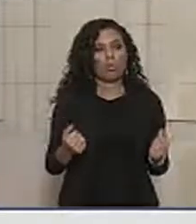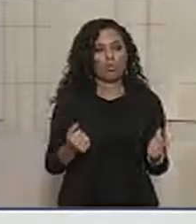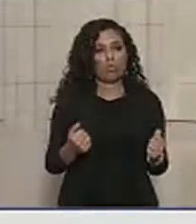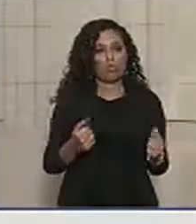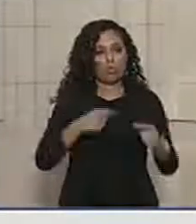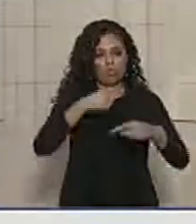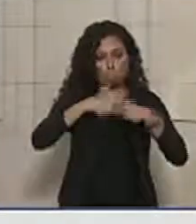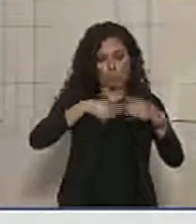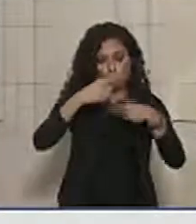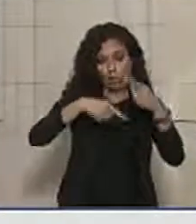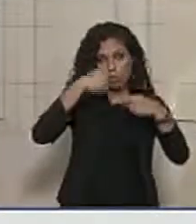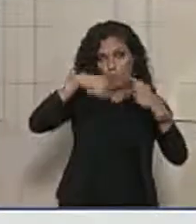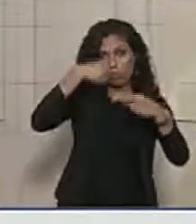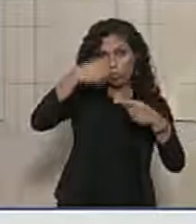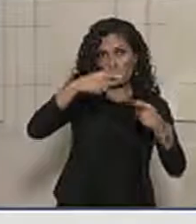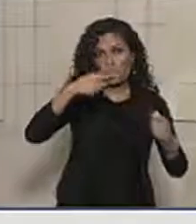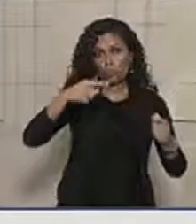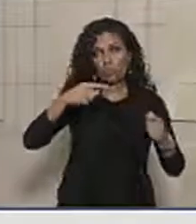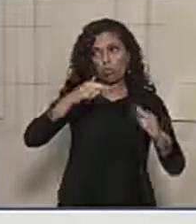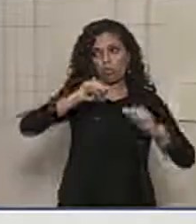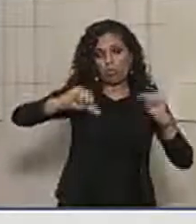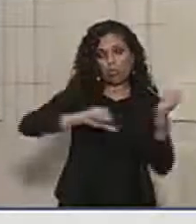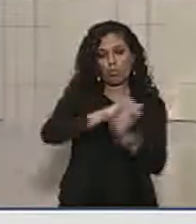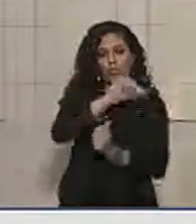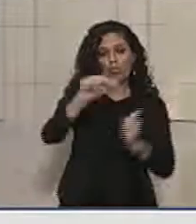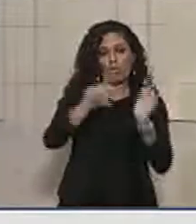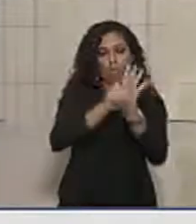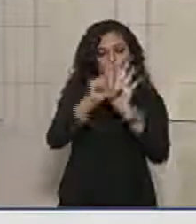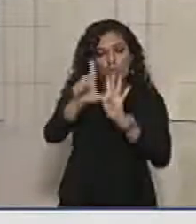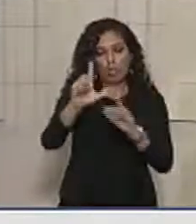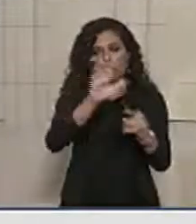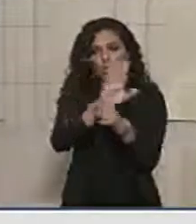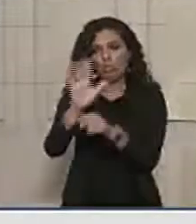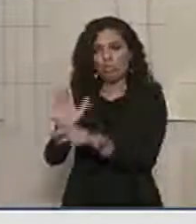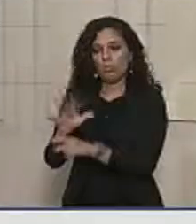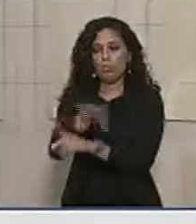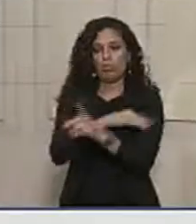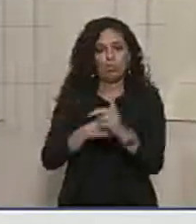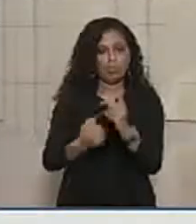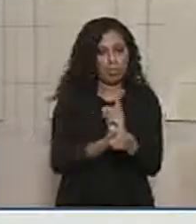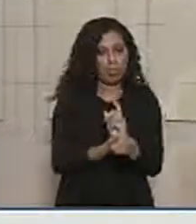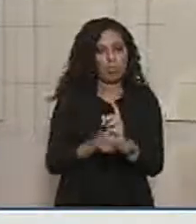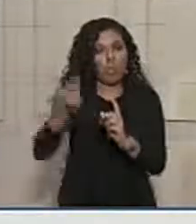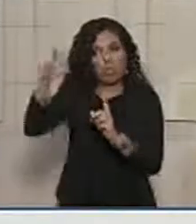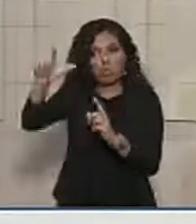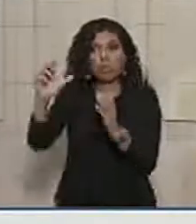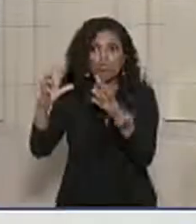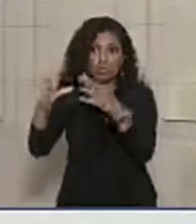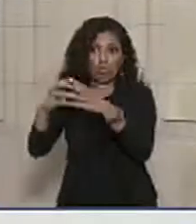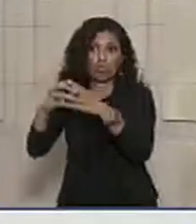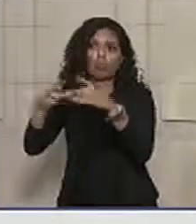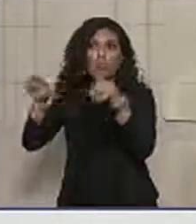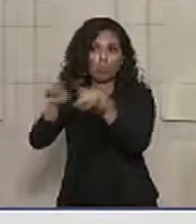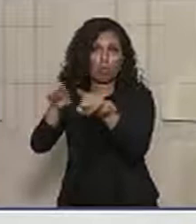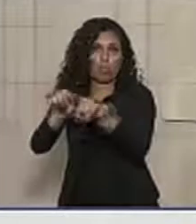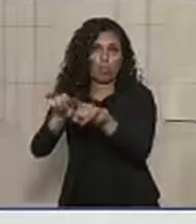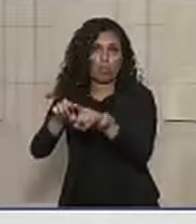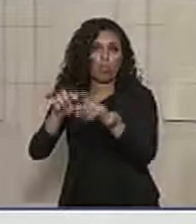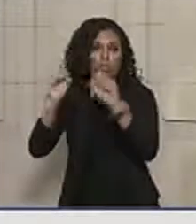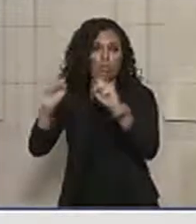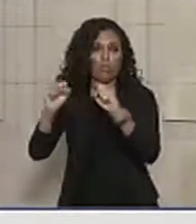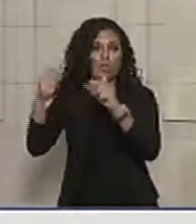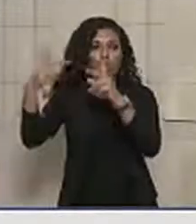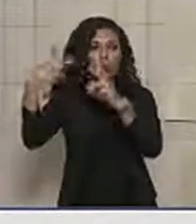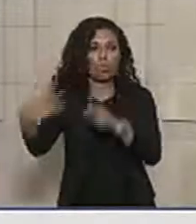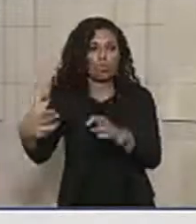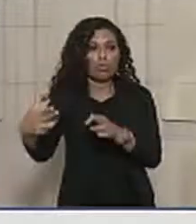virarem projetos de lei que venham melhorar a vida social e a vida do nosso Estado, então as outras comissões deviam também seguir, não